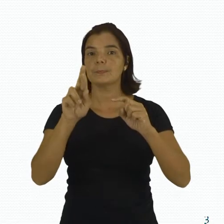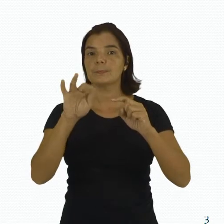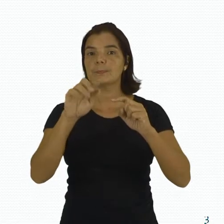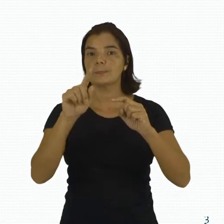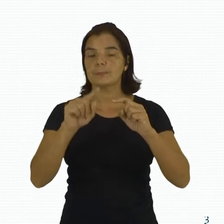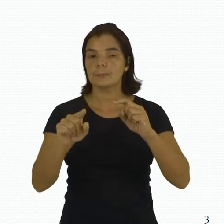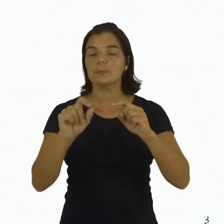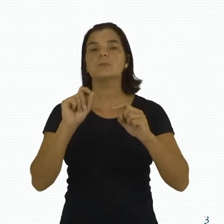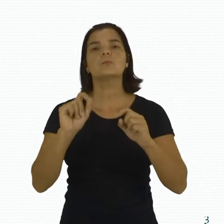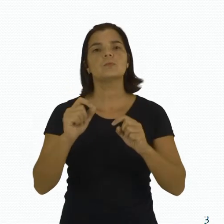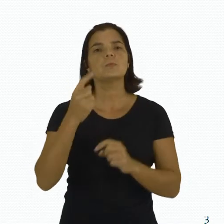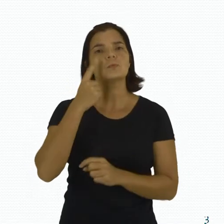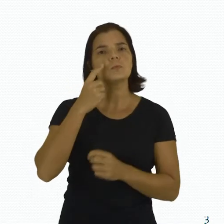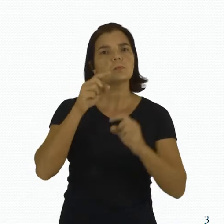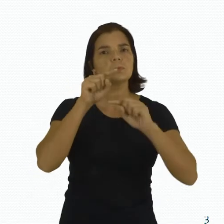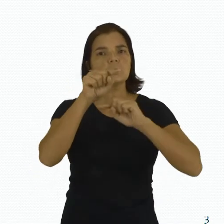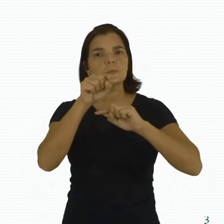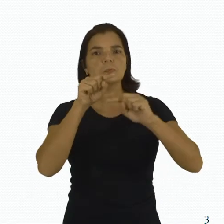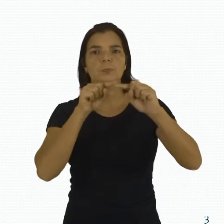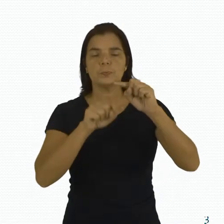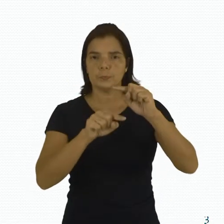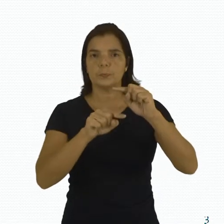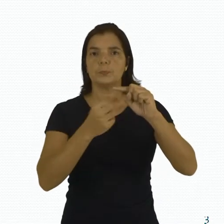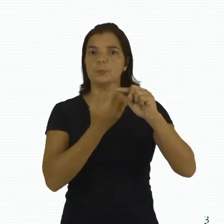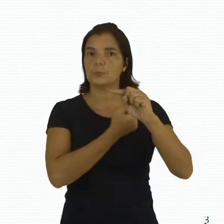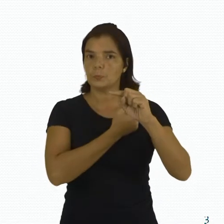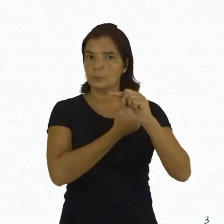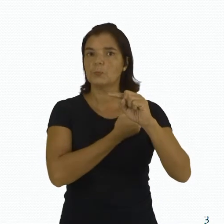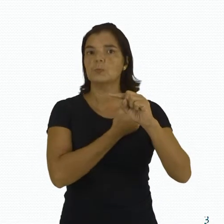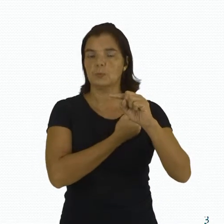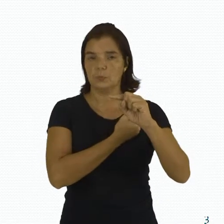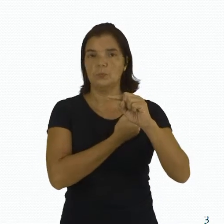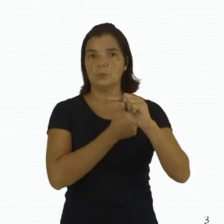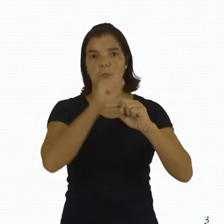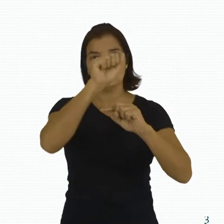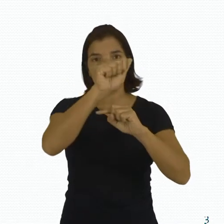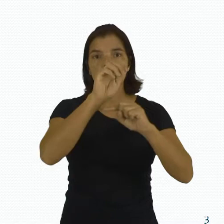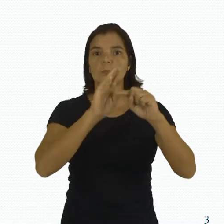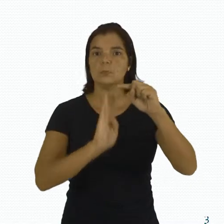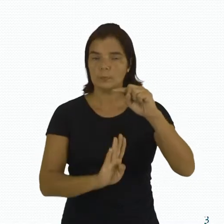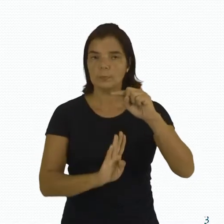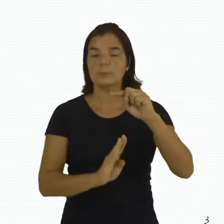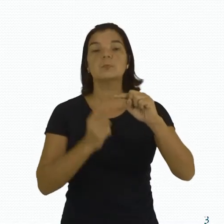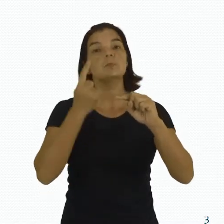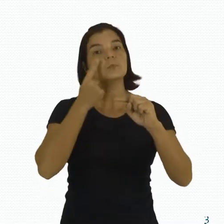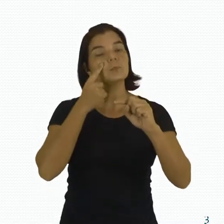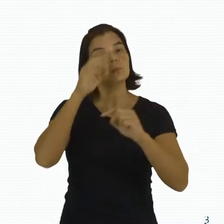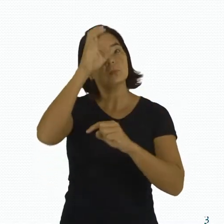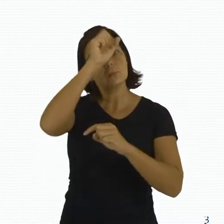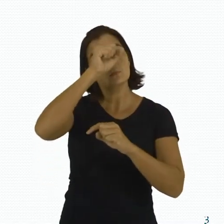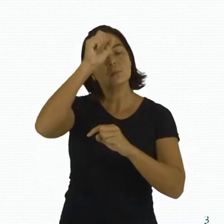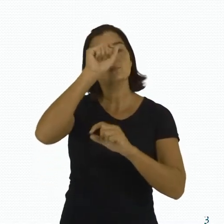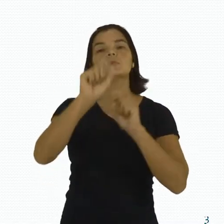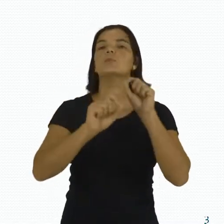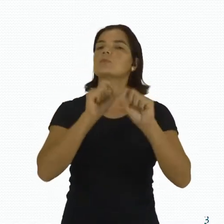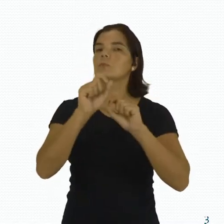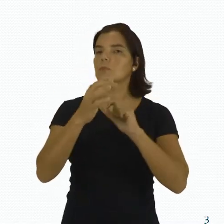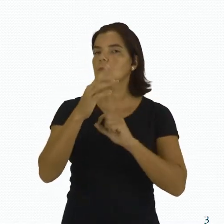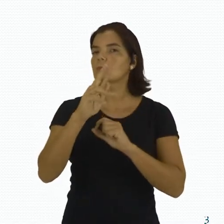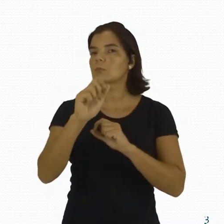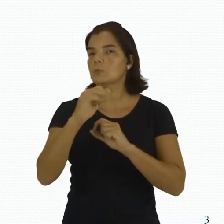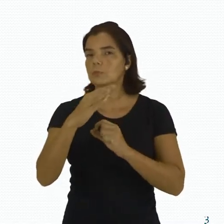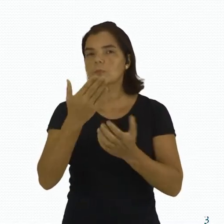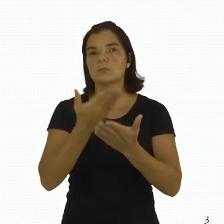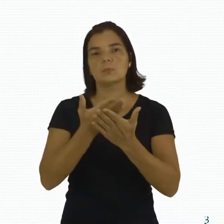conteúdo. Quando a gente divide, né, o numerador pelo denominador de uma fração, você já aprendeu aí bem o que é fração ao longo aí dos